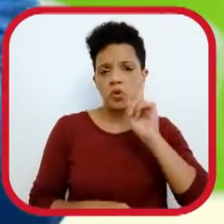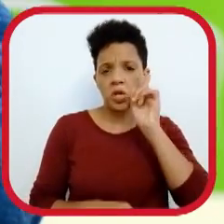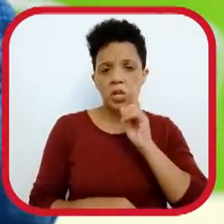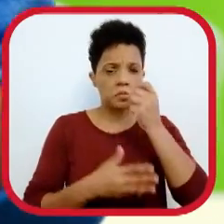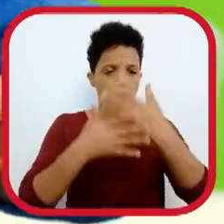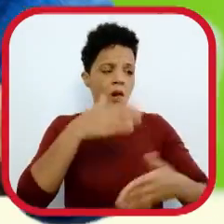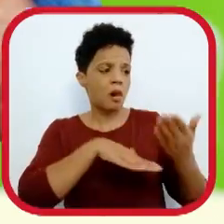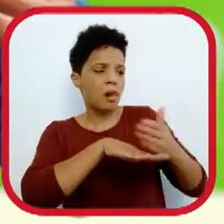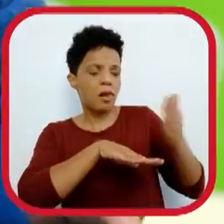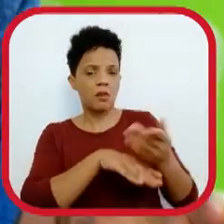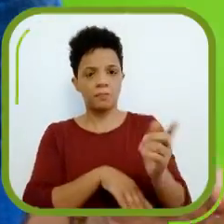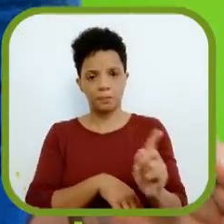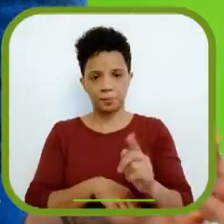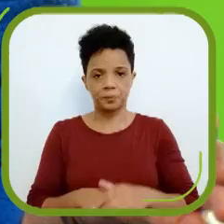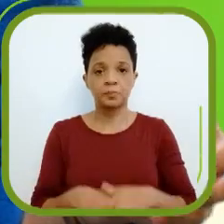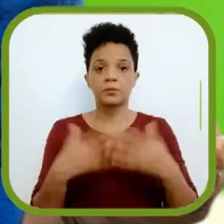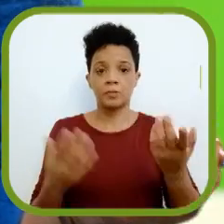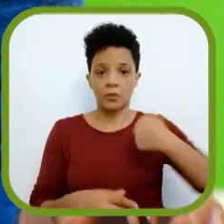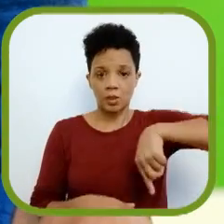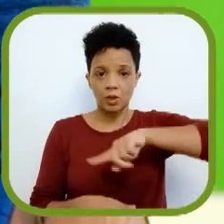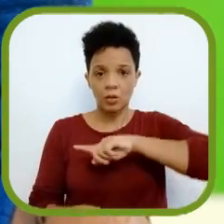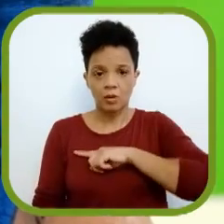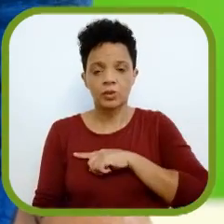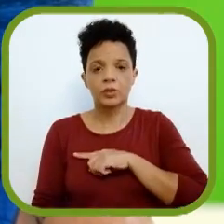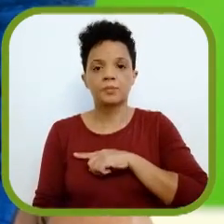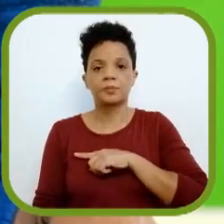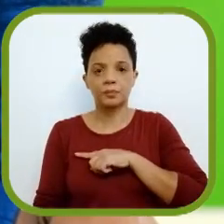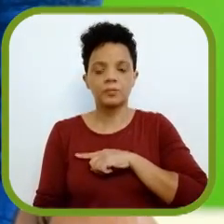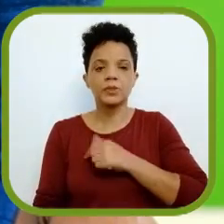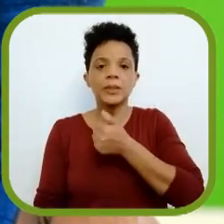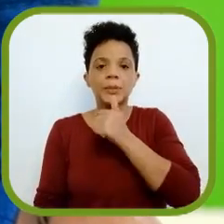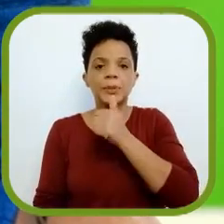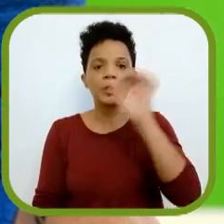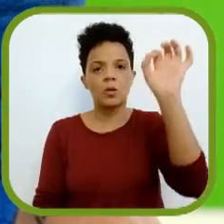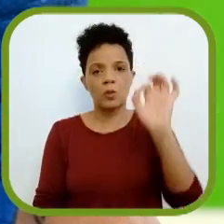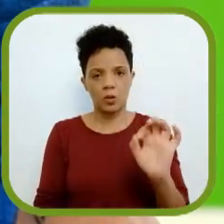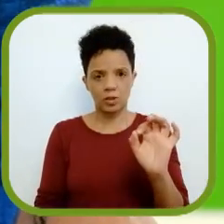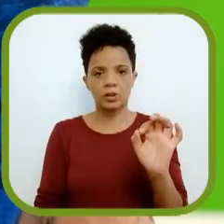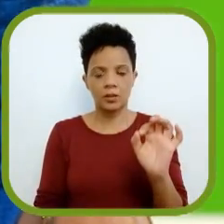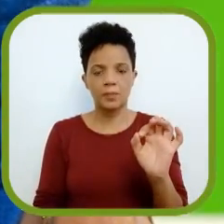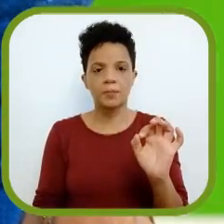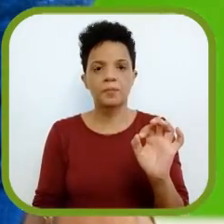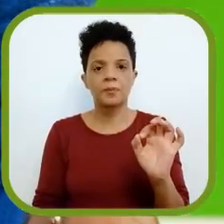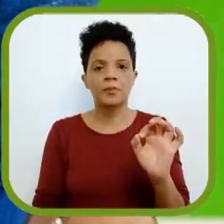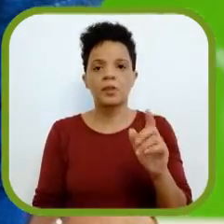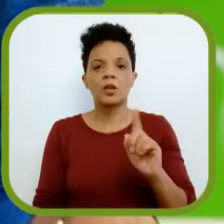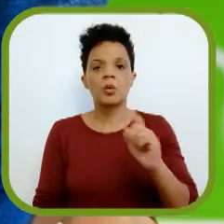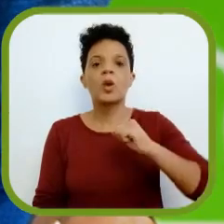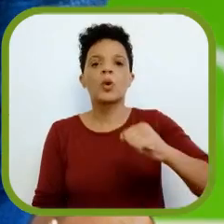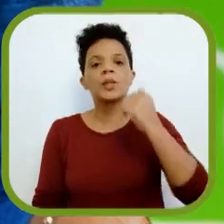lado mulheres, etc. Portanto, quando nós definimos uma cota, não